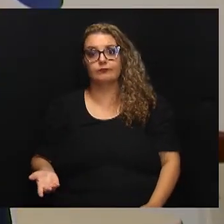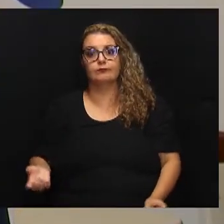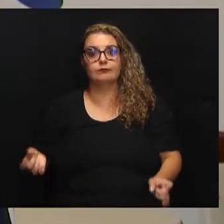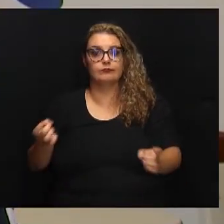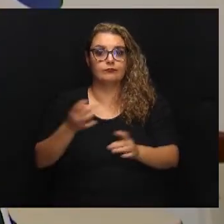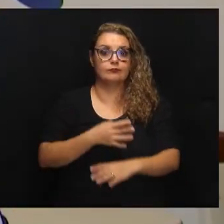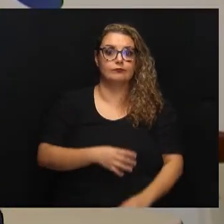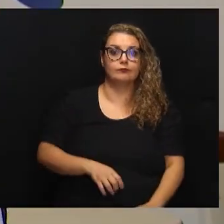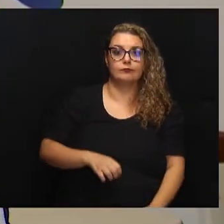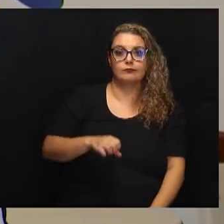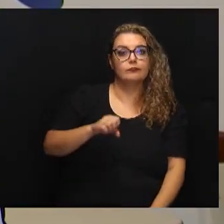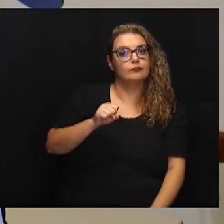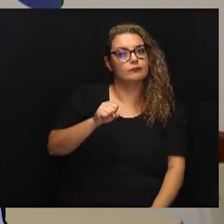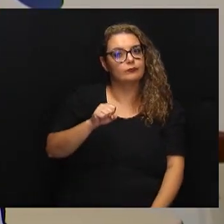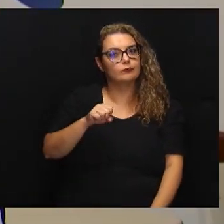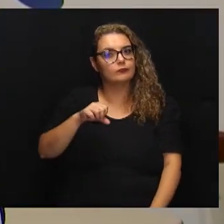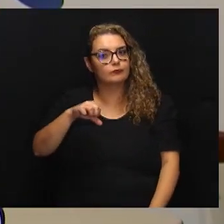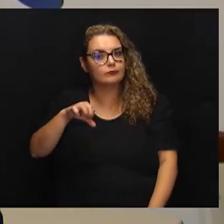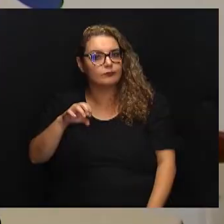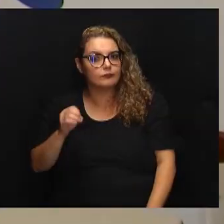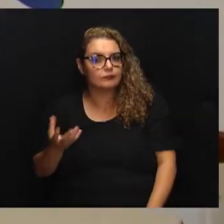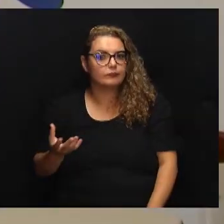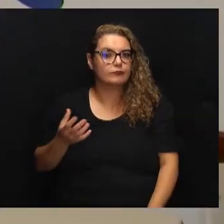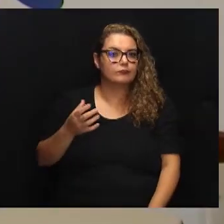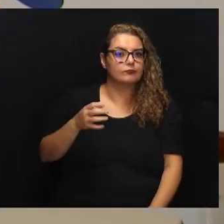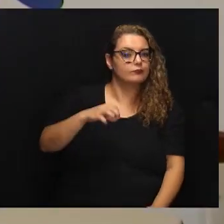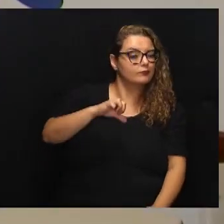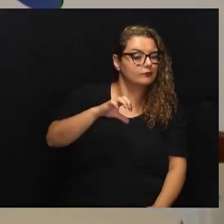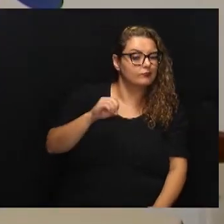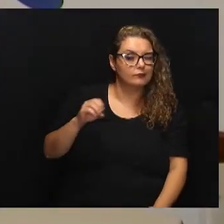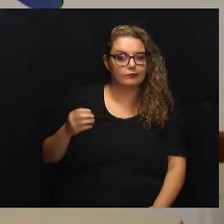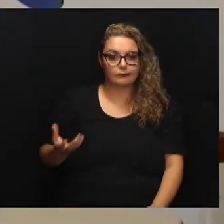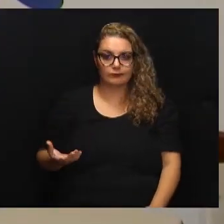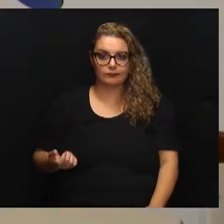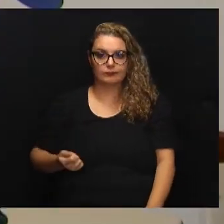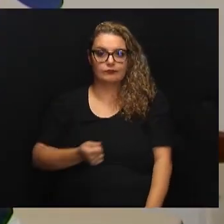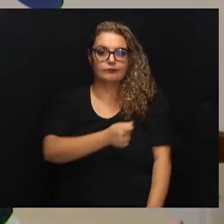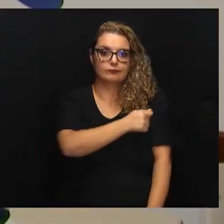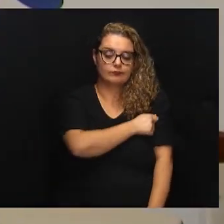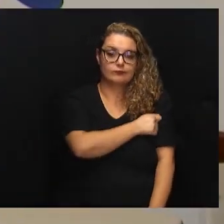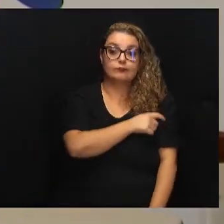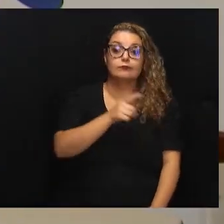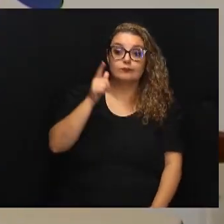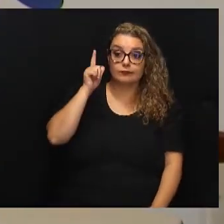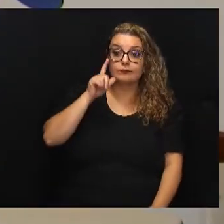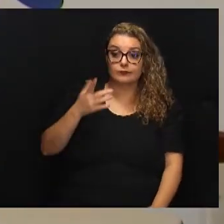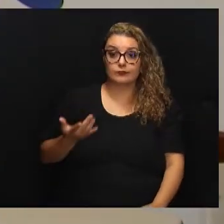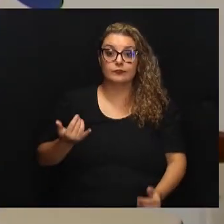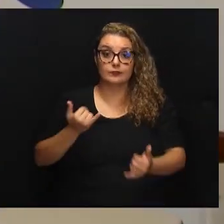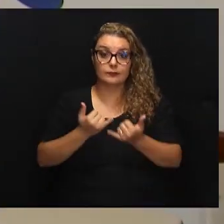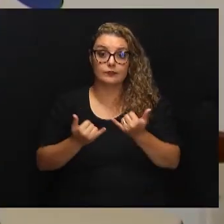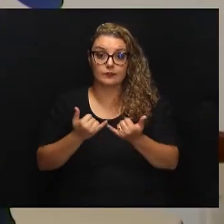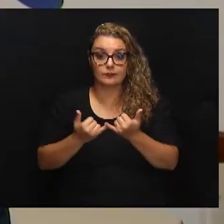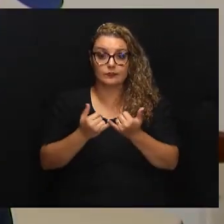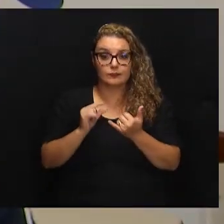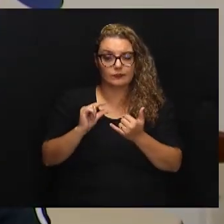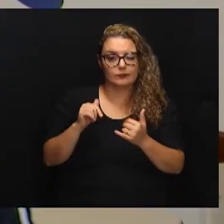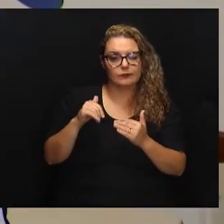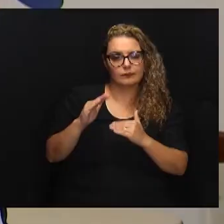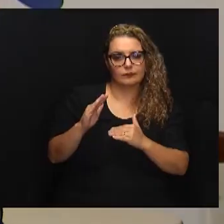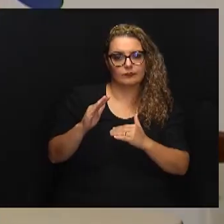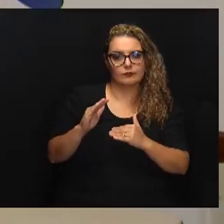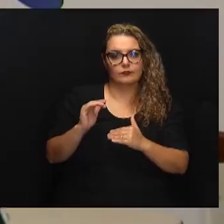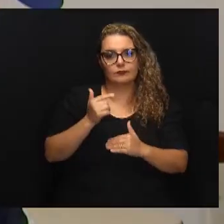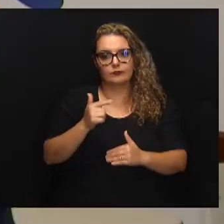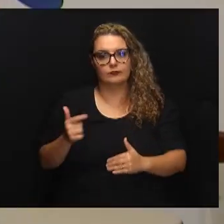no 900, e aí os alunos conseguem, né, uma média um pouquinho mais alta, mesmo sem ter uma